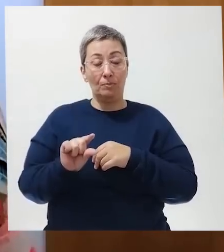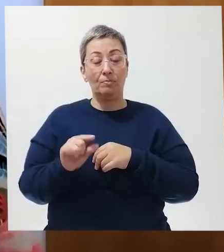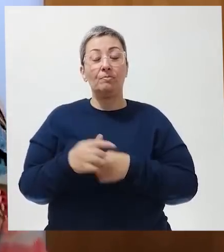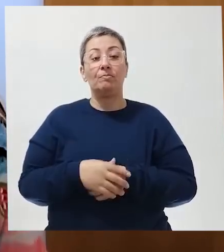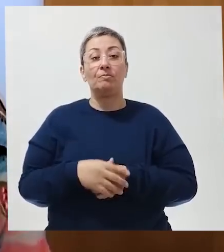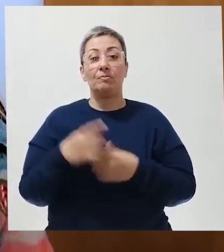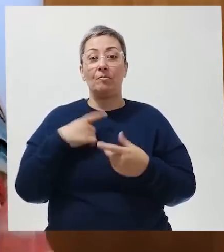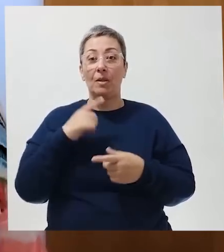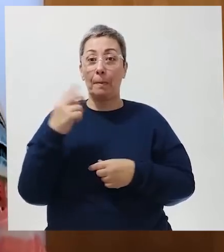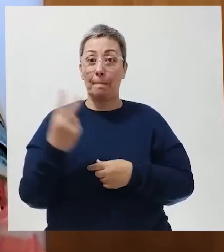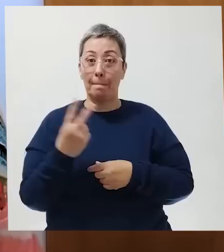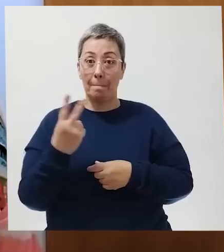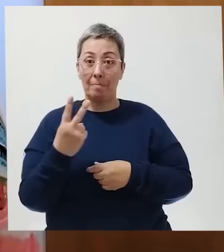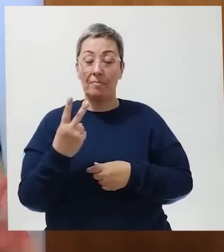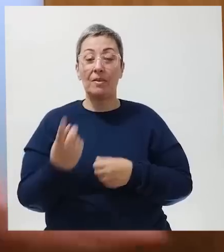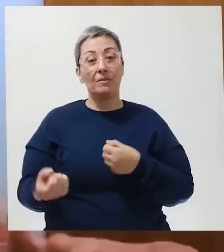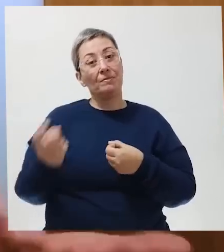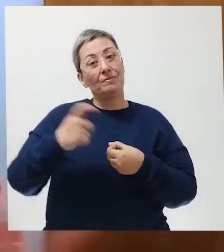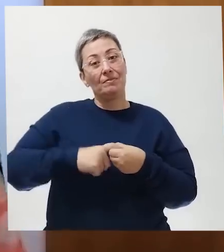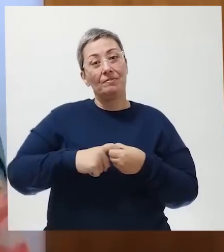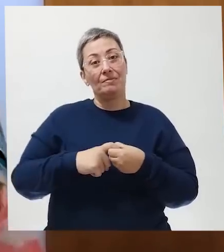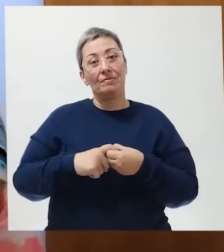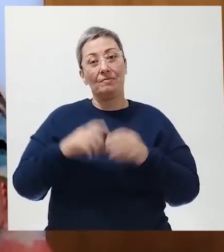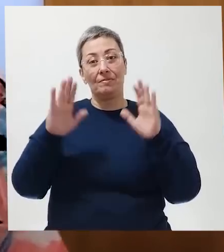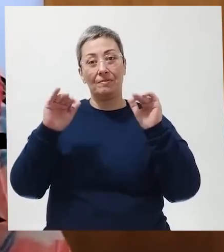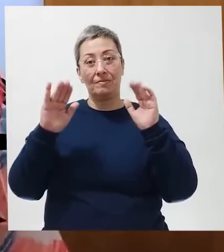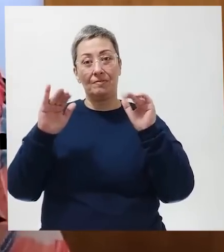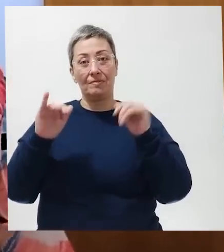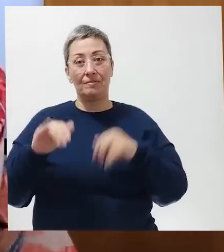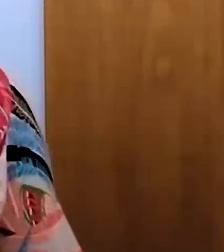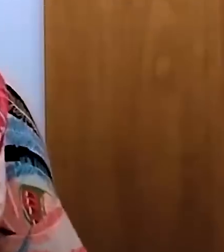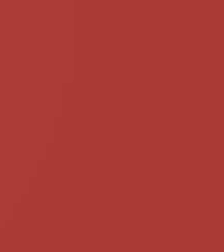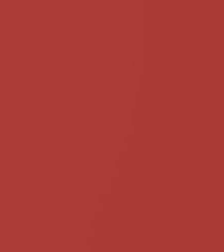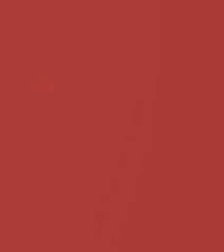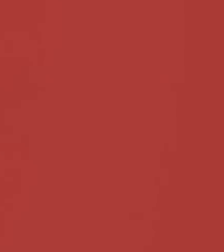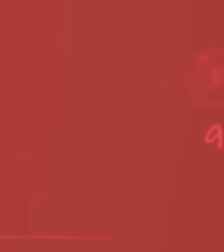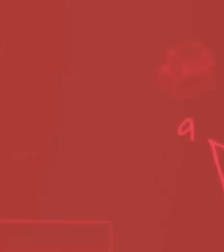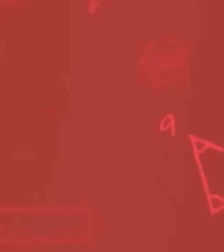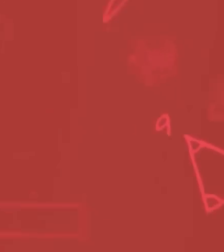menos. Na segunda-feira, eu tô de volta. Tchau, tchau!